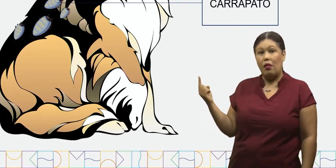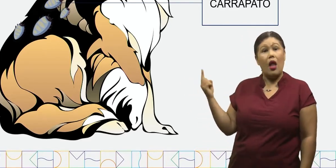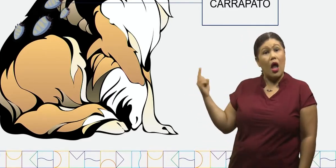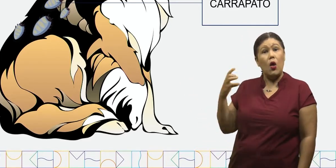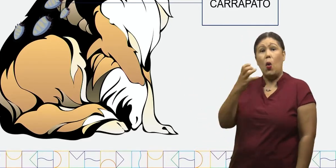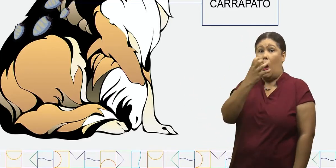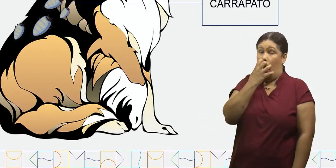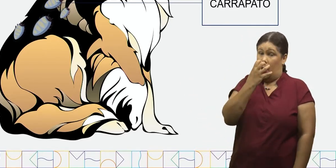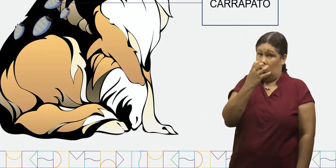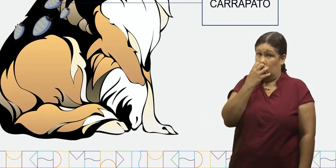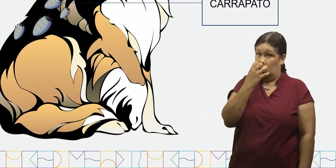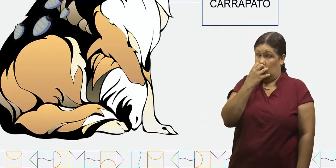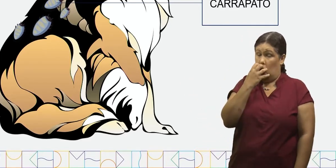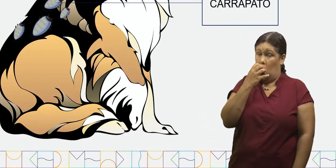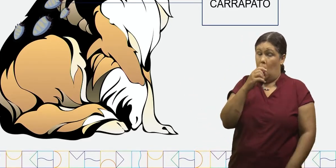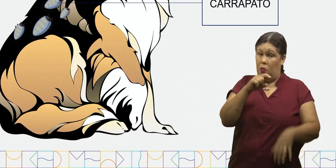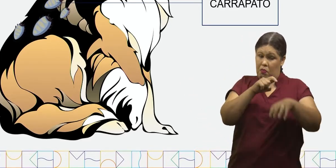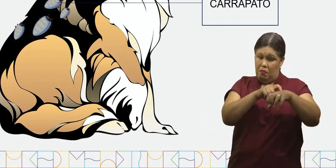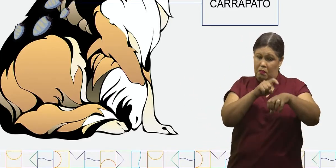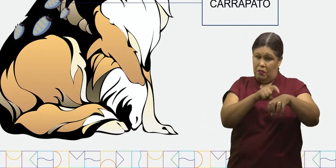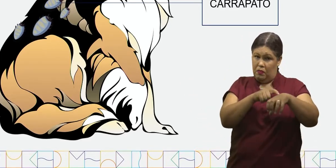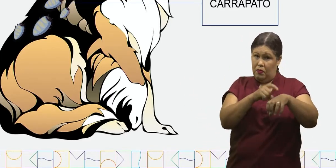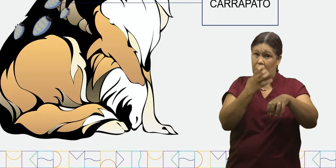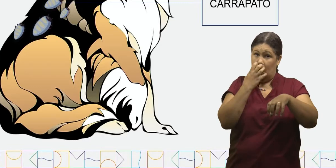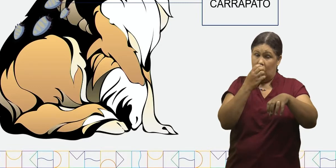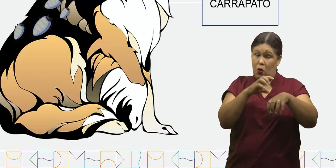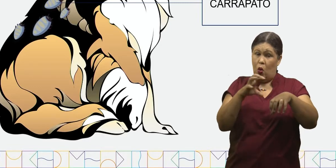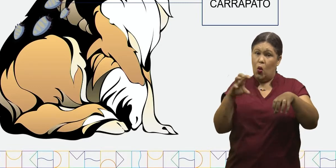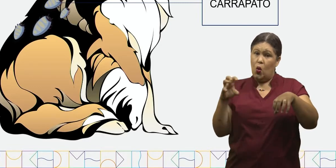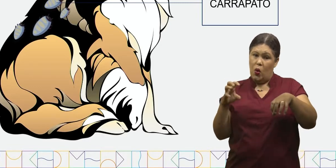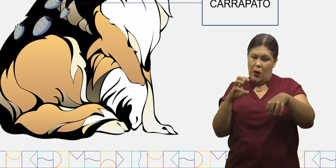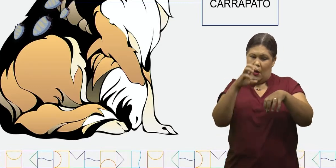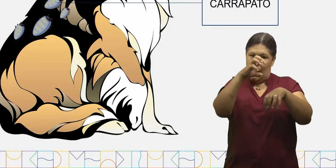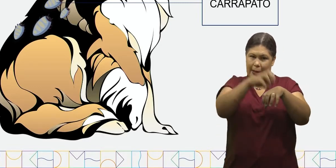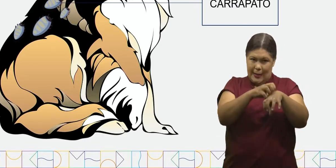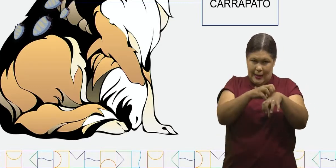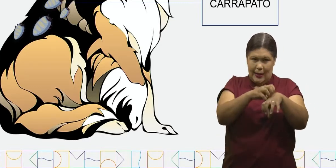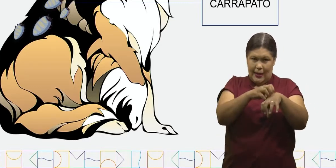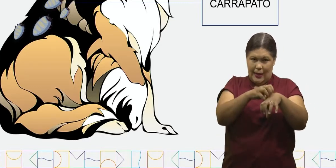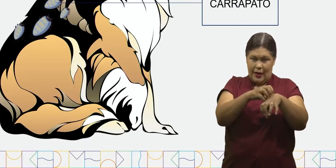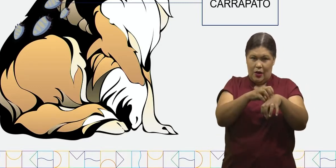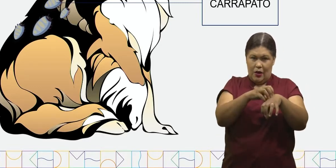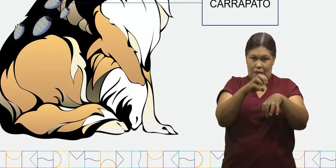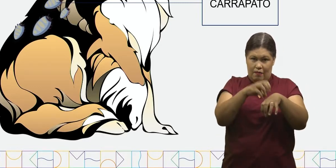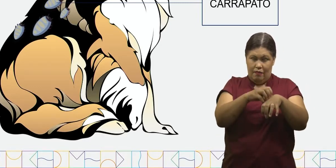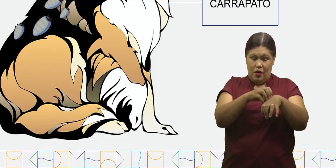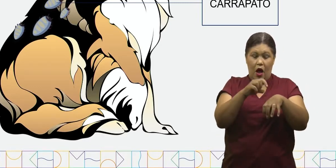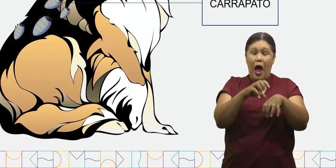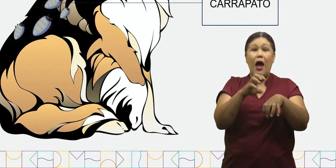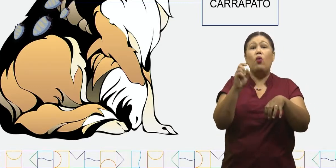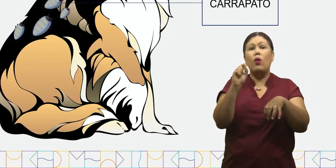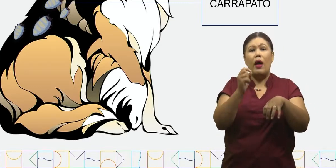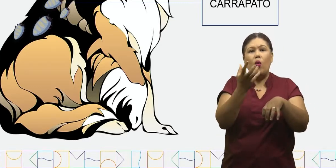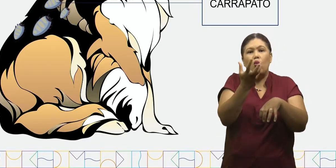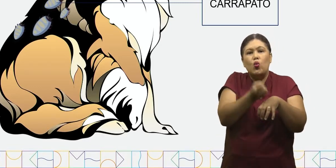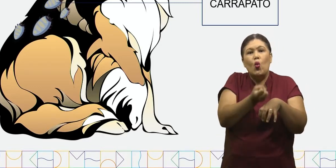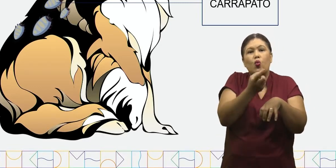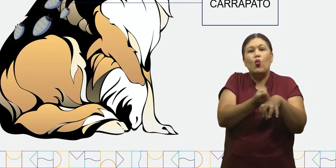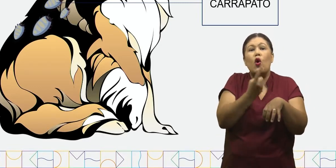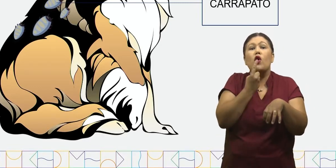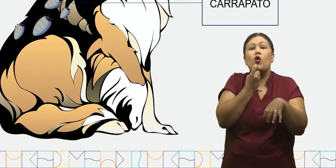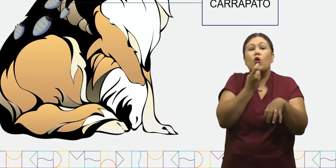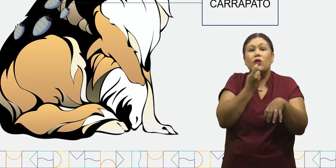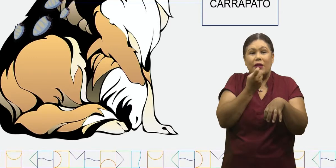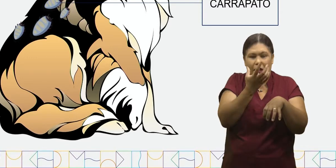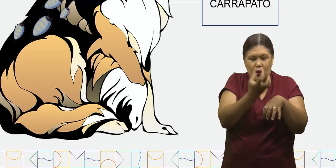neste exemplo. O cão é o hospedeiro e o carrapato é o parasita obtendo alimento a partir